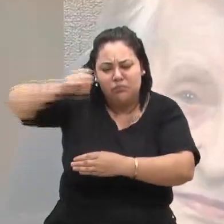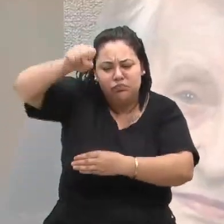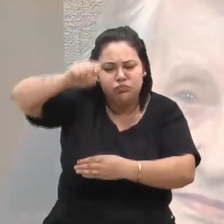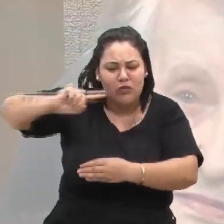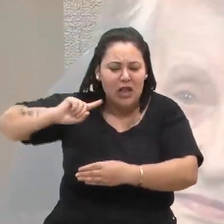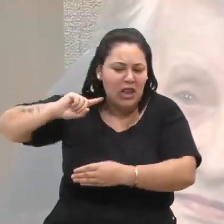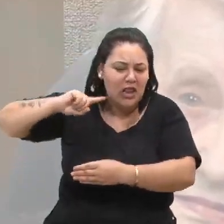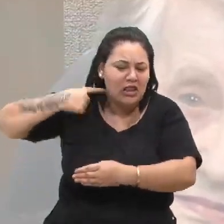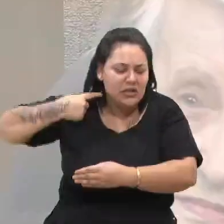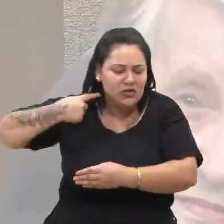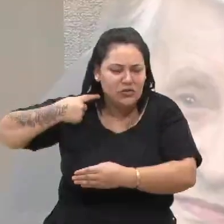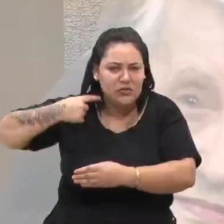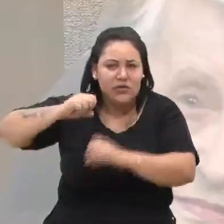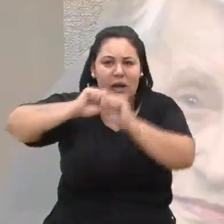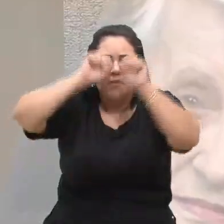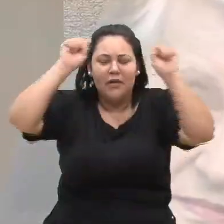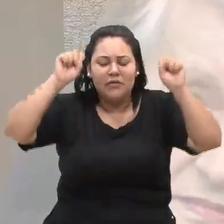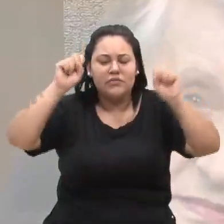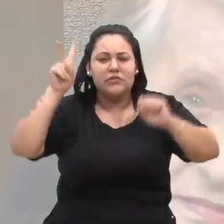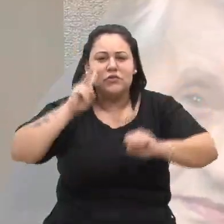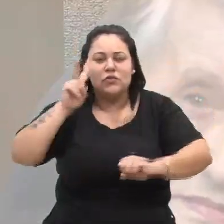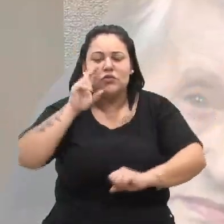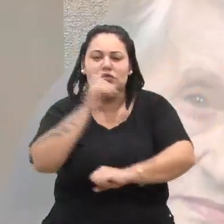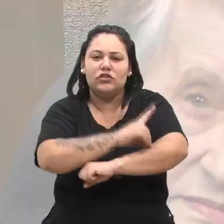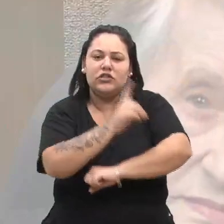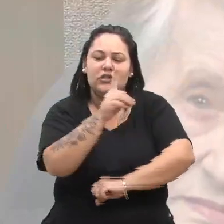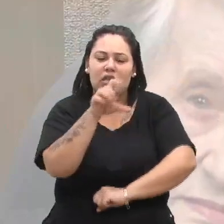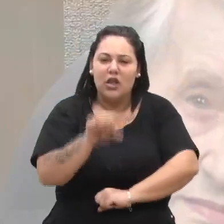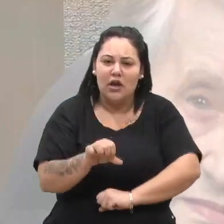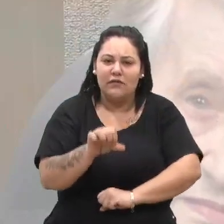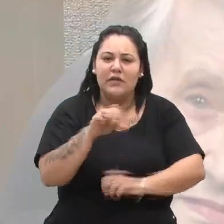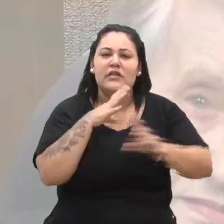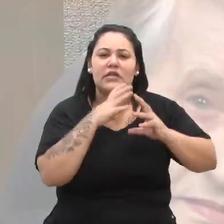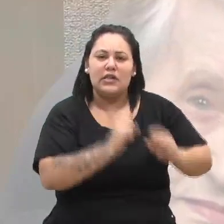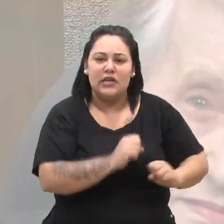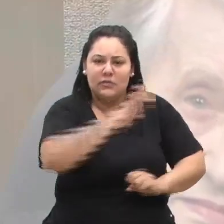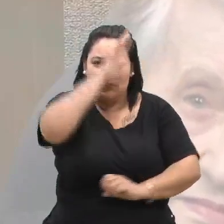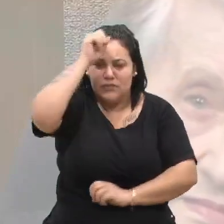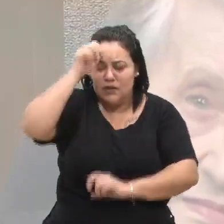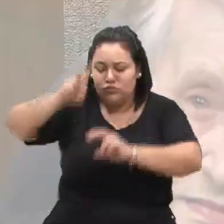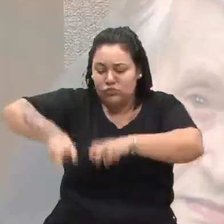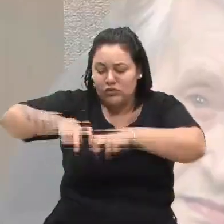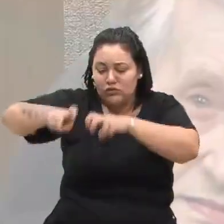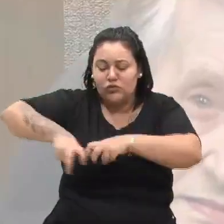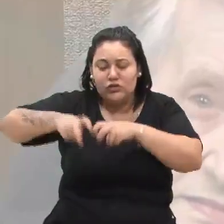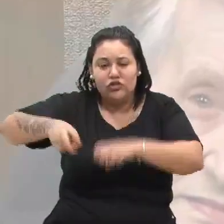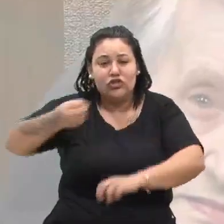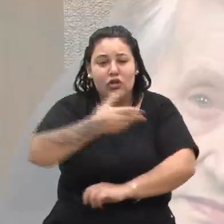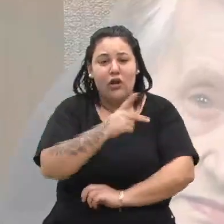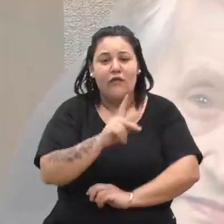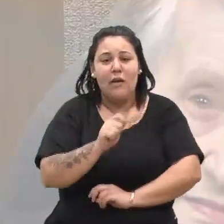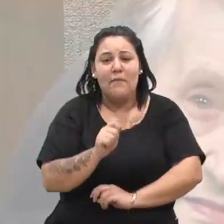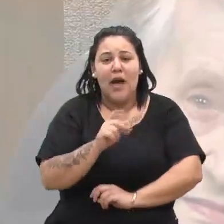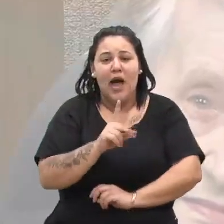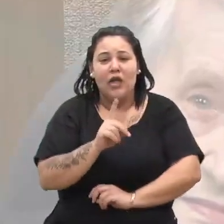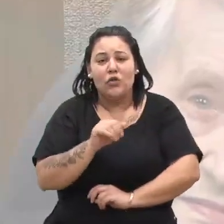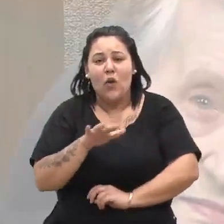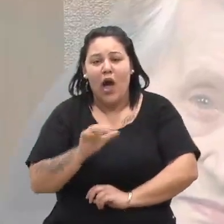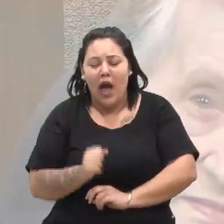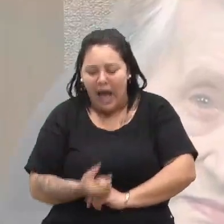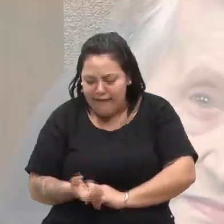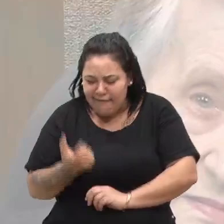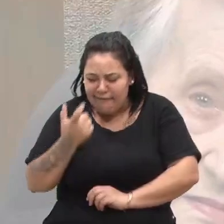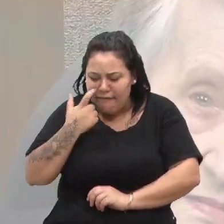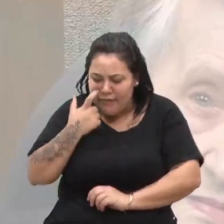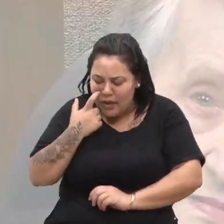manhã dessa segunda-feira, dia 19, a Secretaria Municipal de Agricultura de Nova Pádua registrou casos de